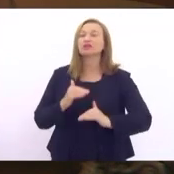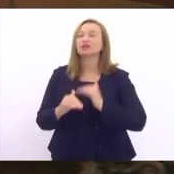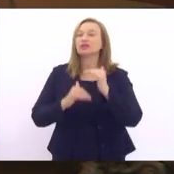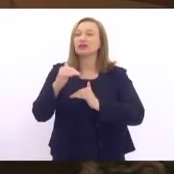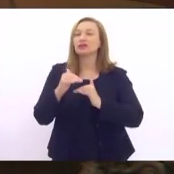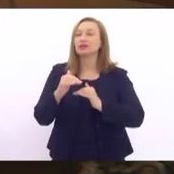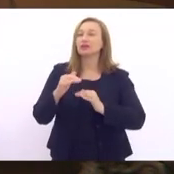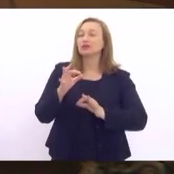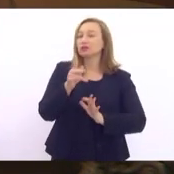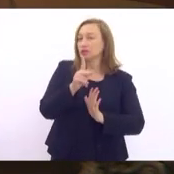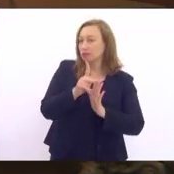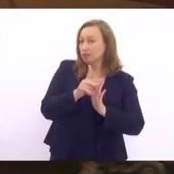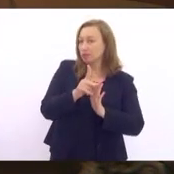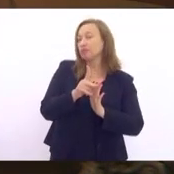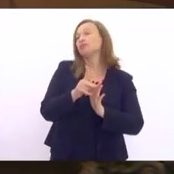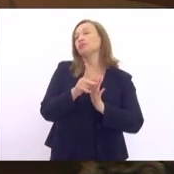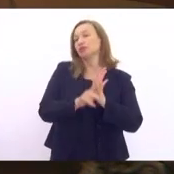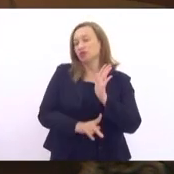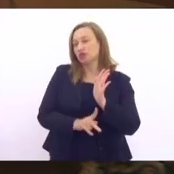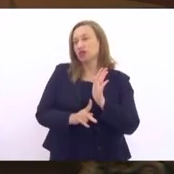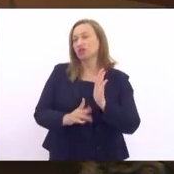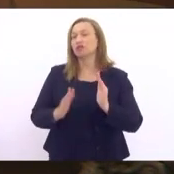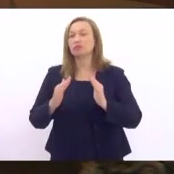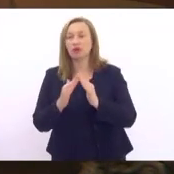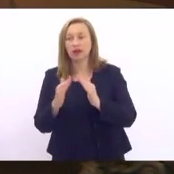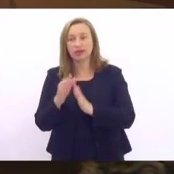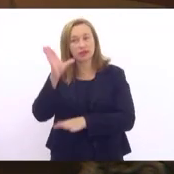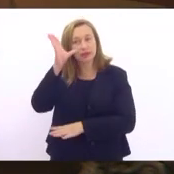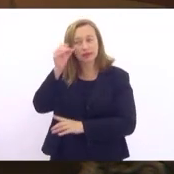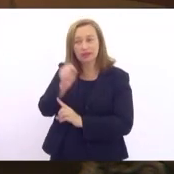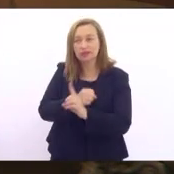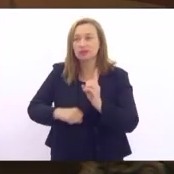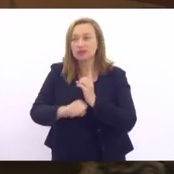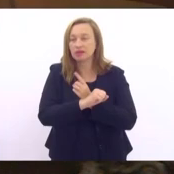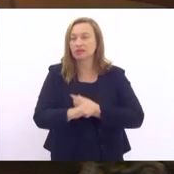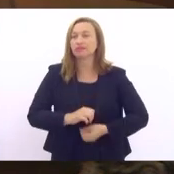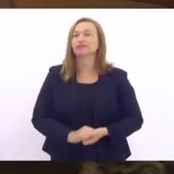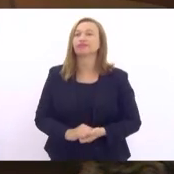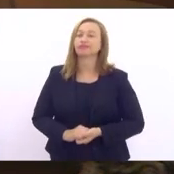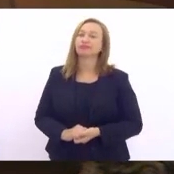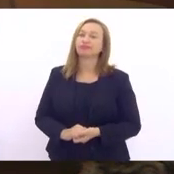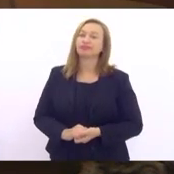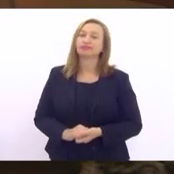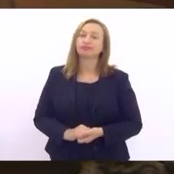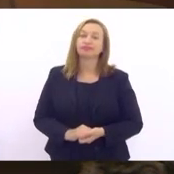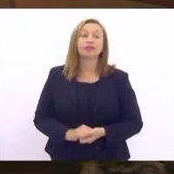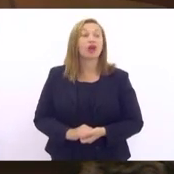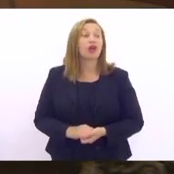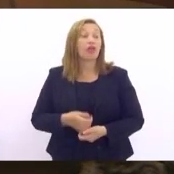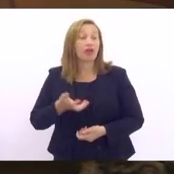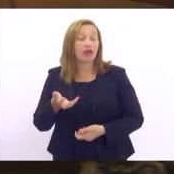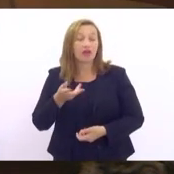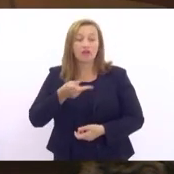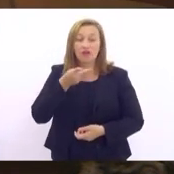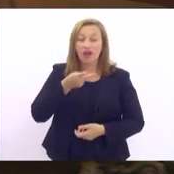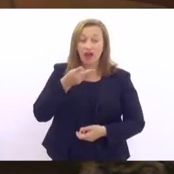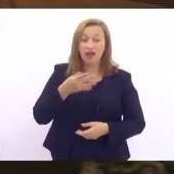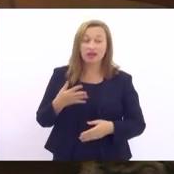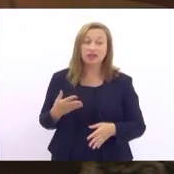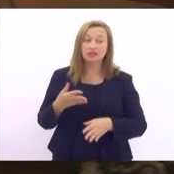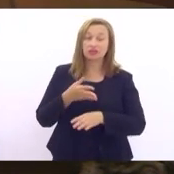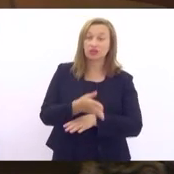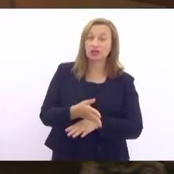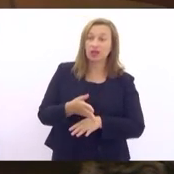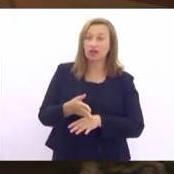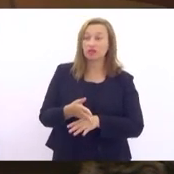social. Primeiro, eu quero lamentar que esse projeto tenha chegado na Assembleia só ontem, para ser